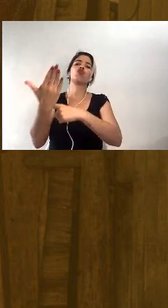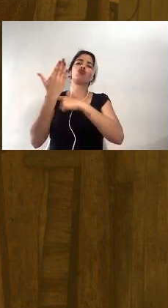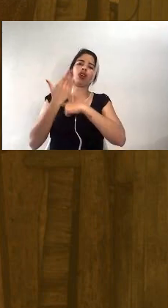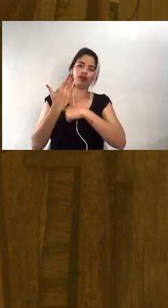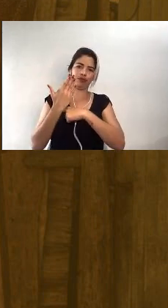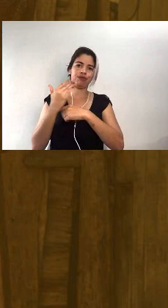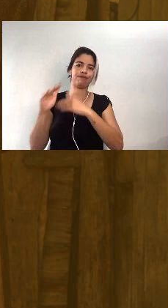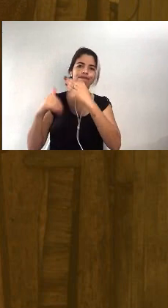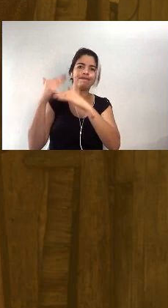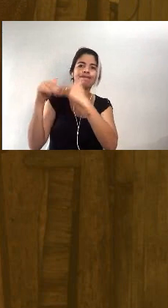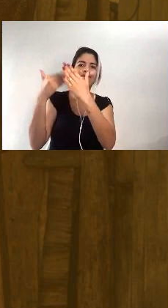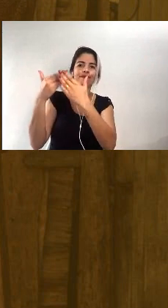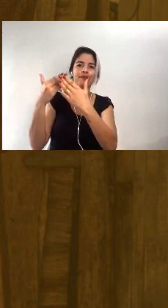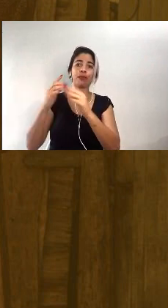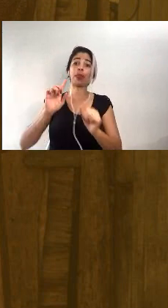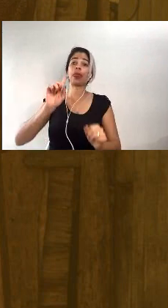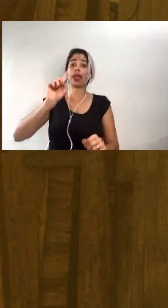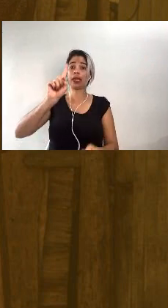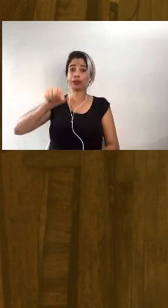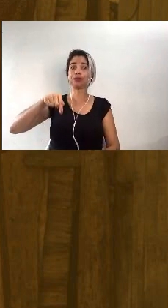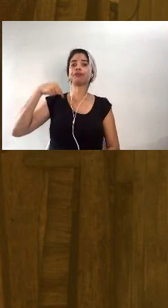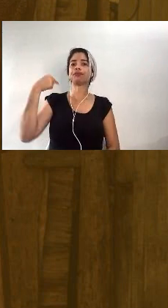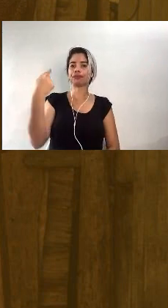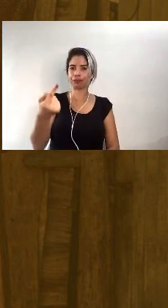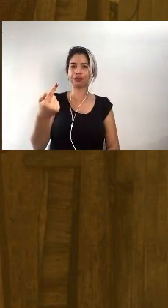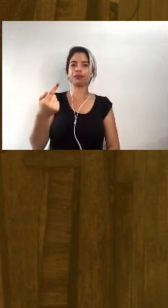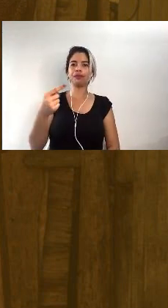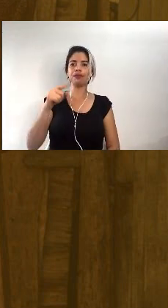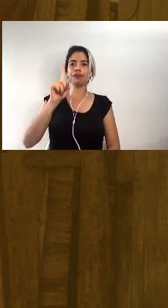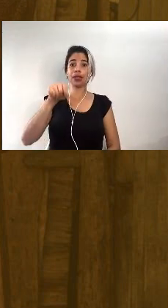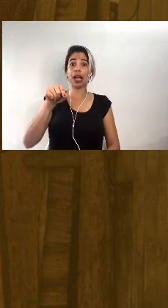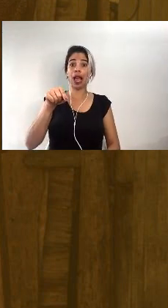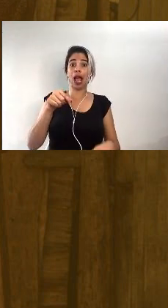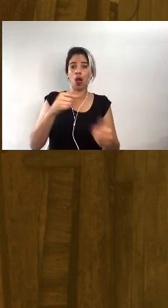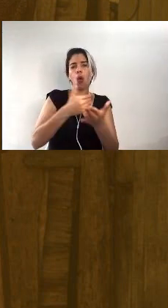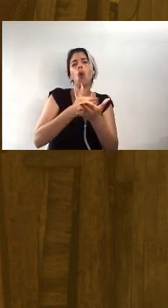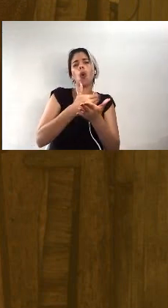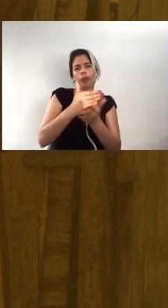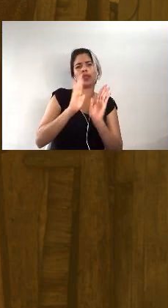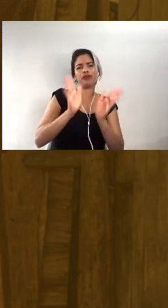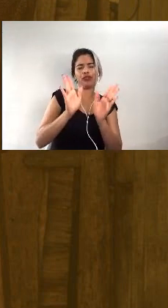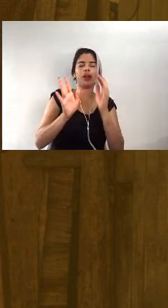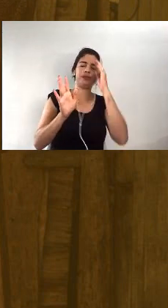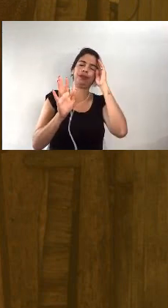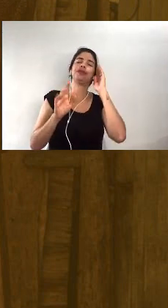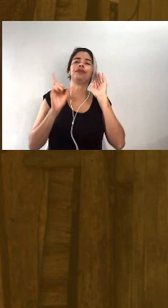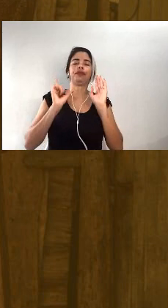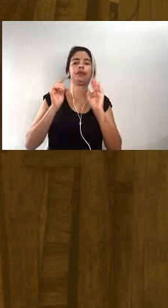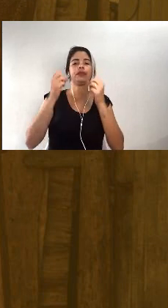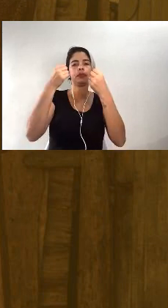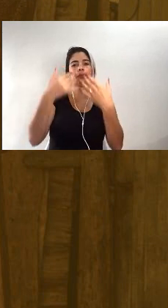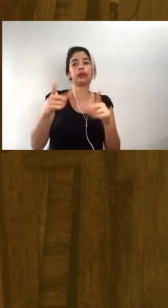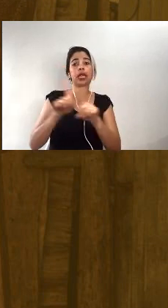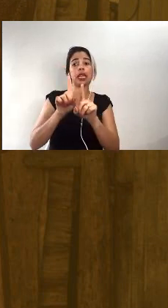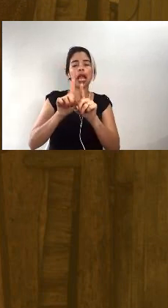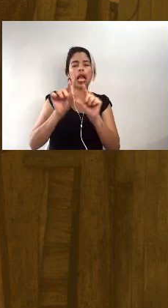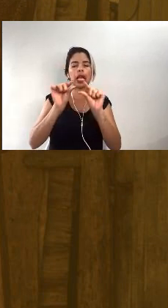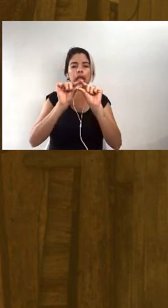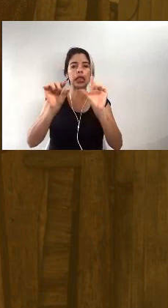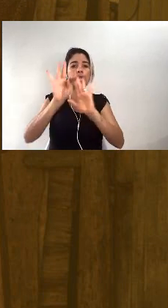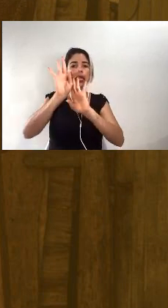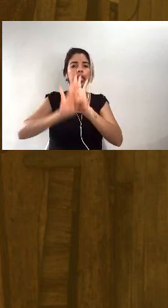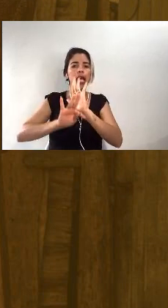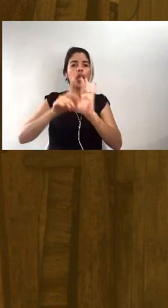em seguida, né, a partir esse é o ponto de partida, eu quero trazer a partir de um texto do Petrônio